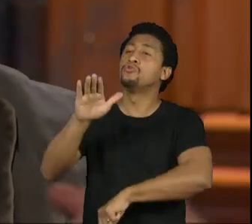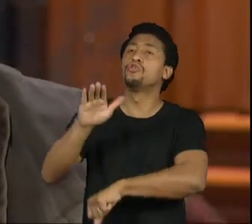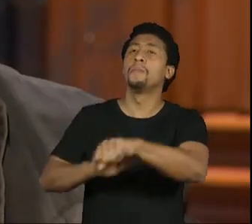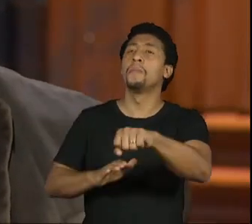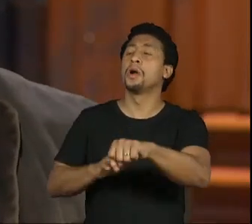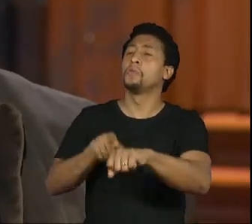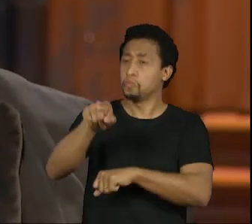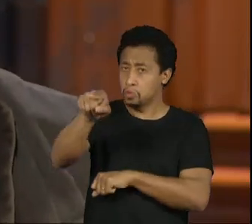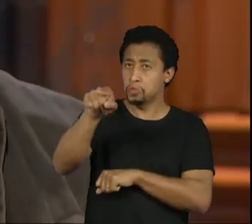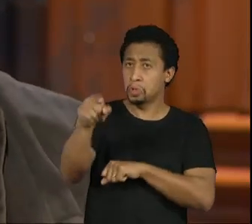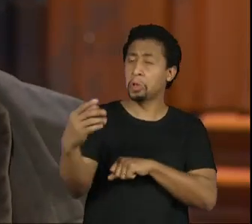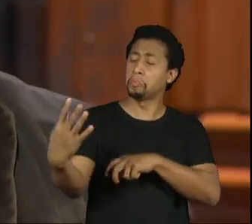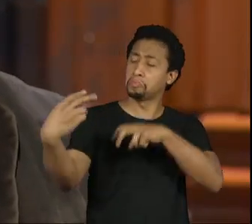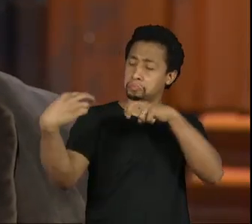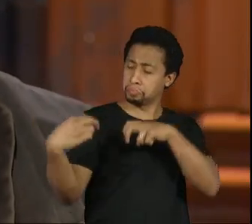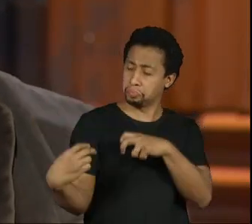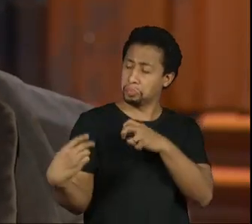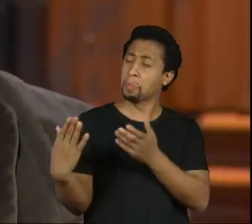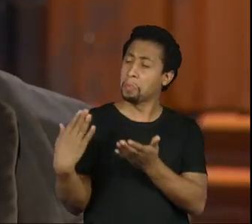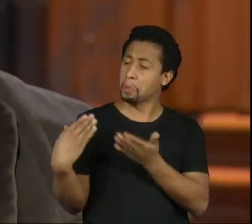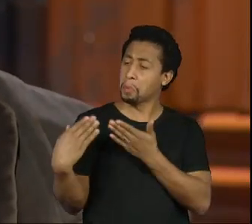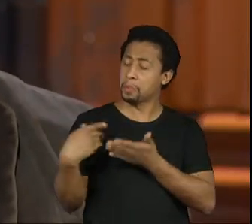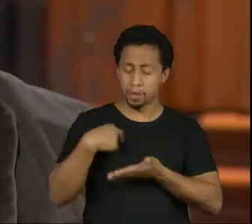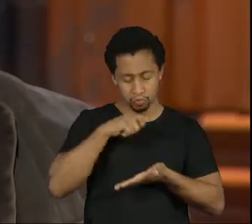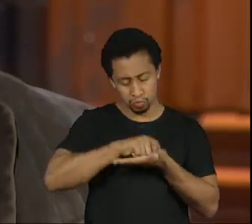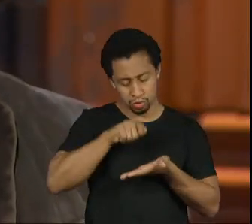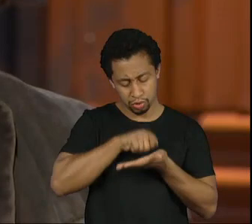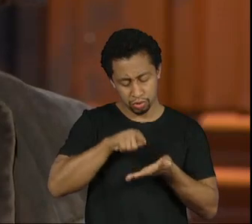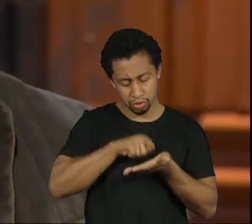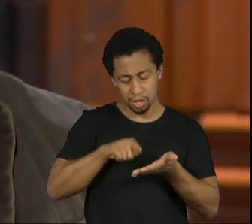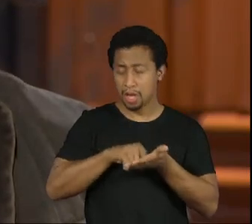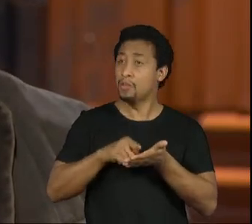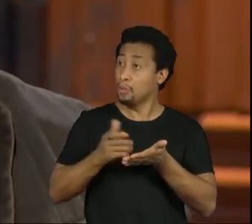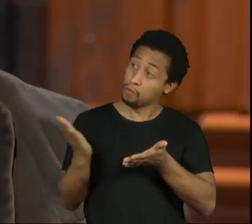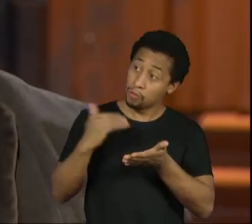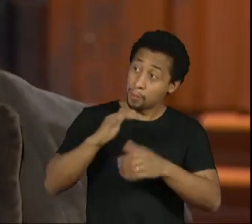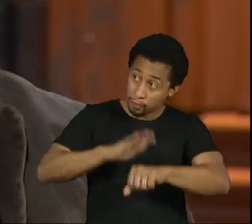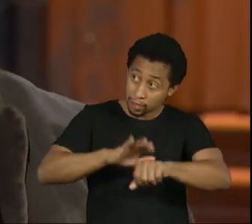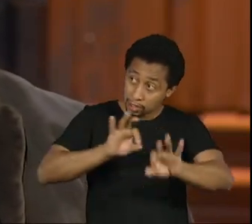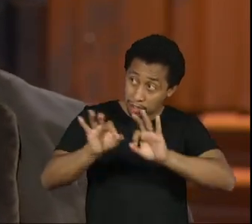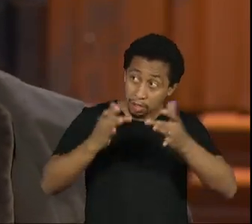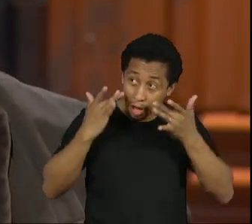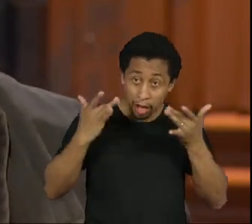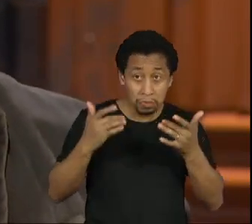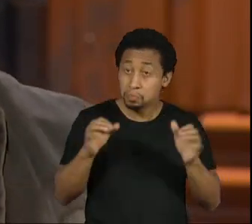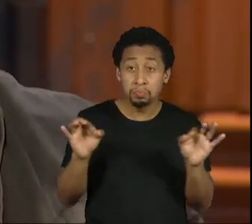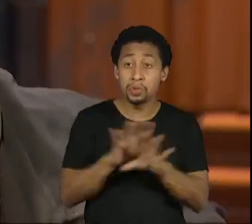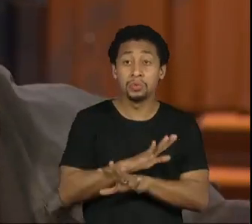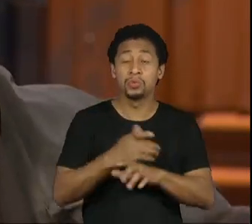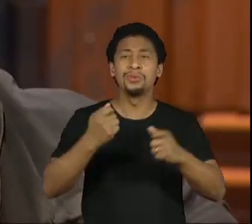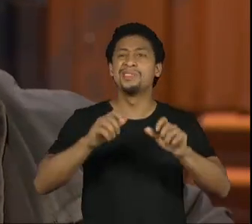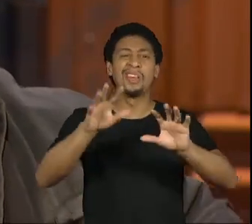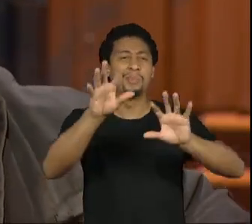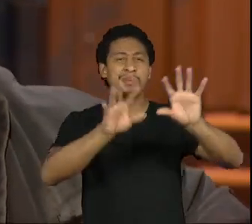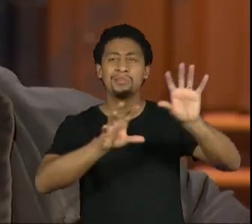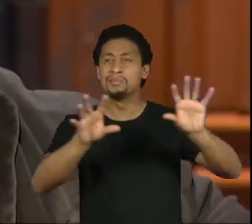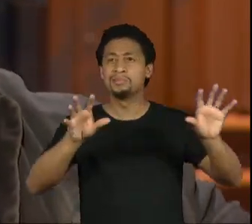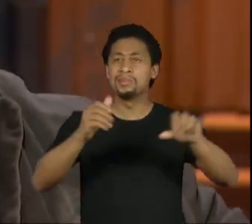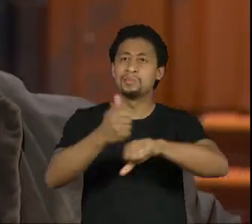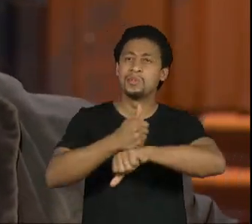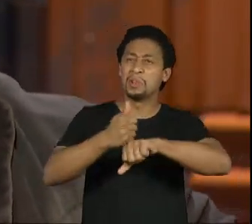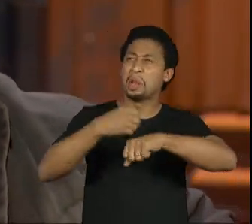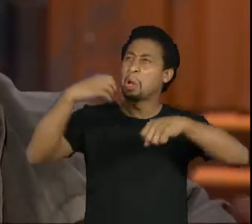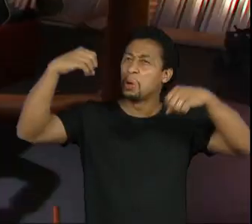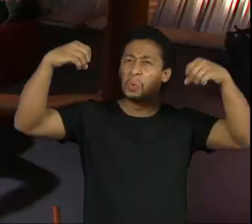texto dirige a gente faz entendeu Não preciso não preciso de uma benção não precisa Então plastia não precisa de plateia